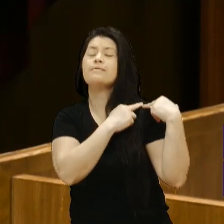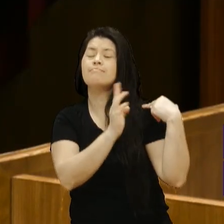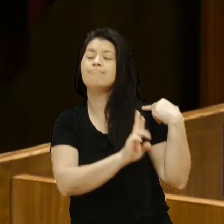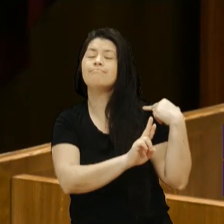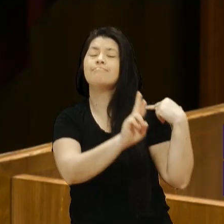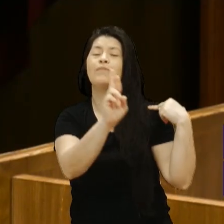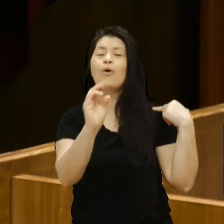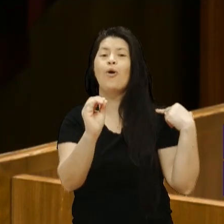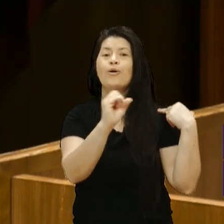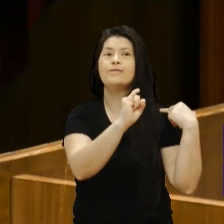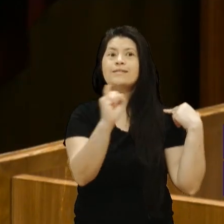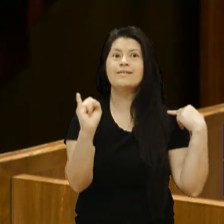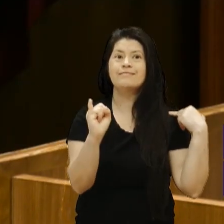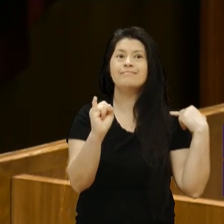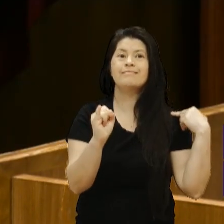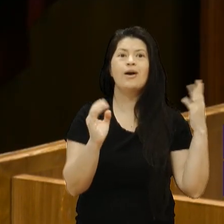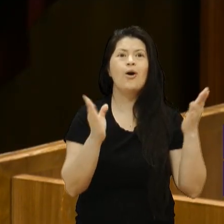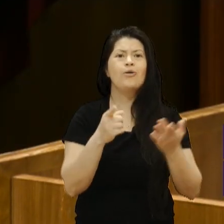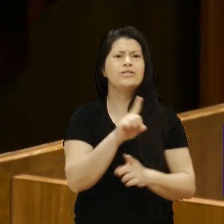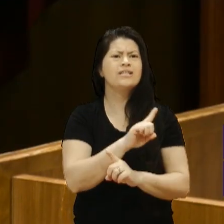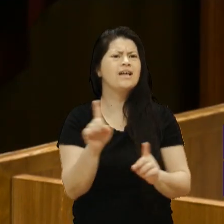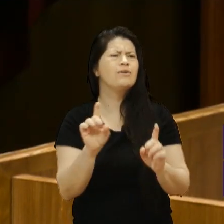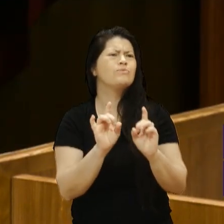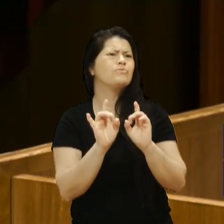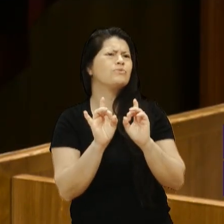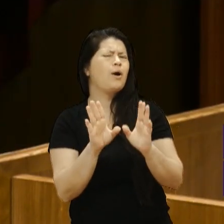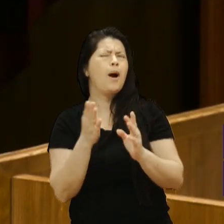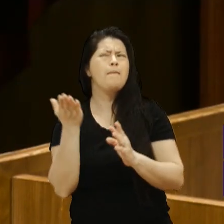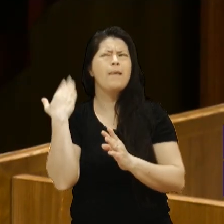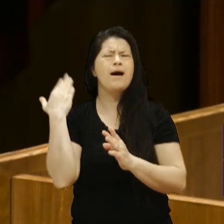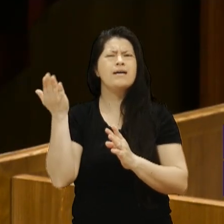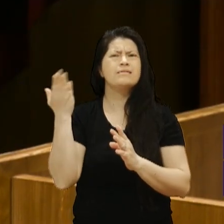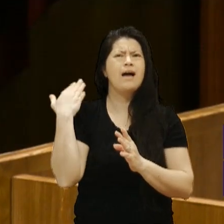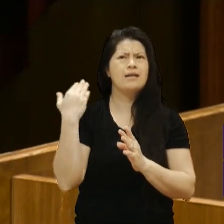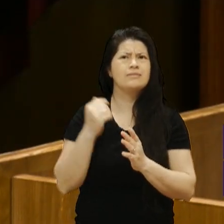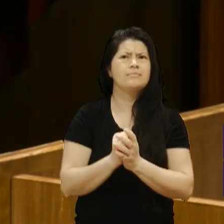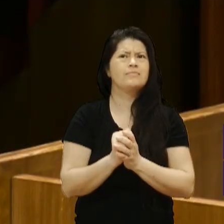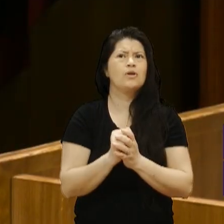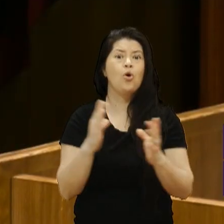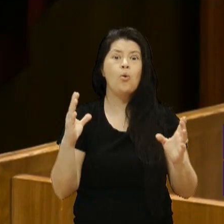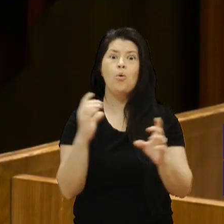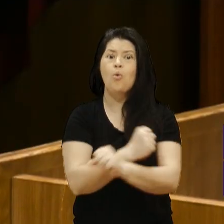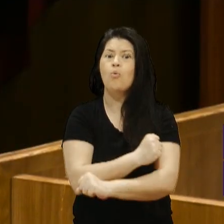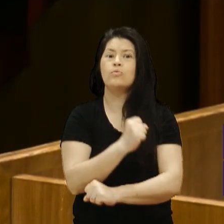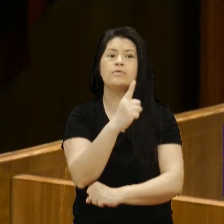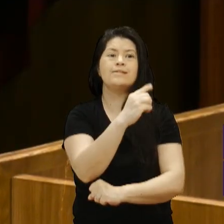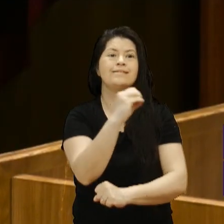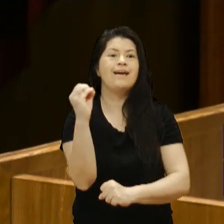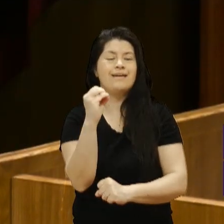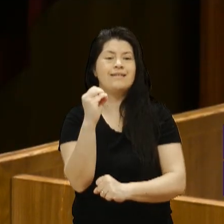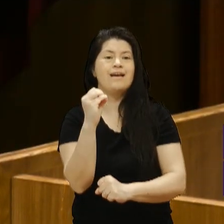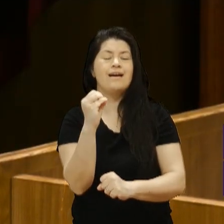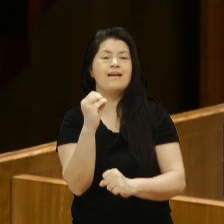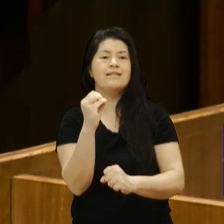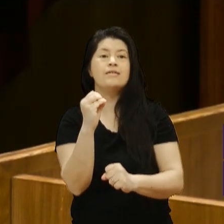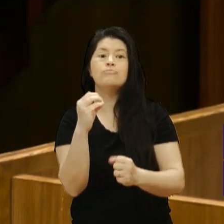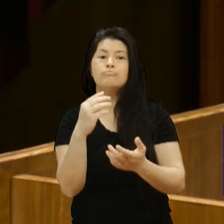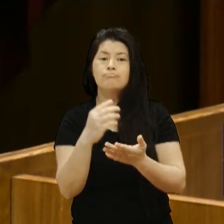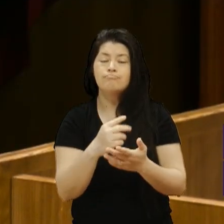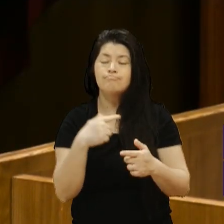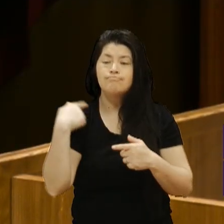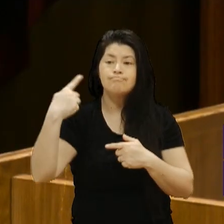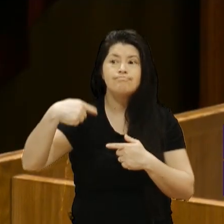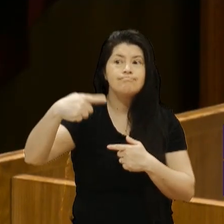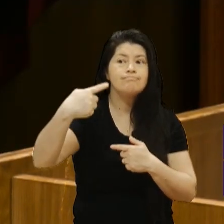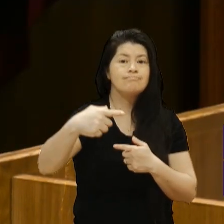carregar. Mas esta noite não pode ser somente sobre o passado. Completar 100 anos é principalmente assumir o compromisso com os próximos